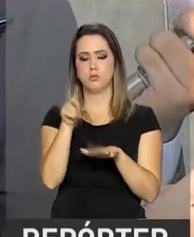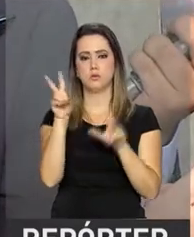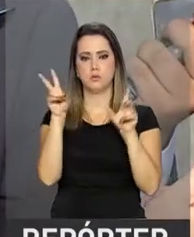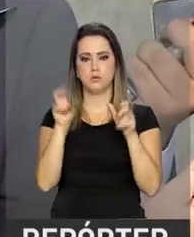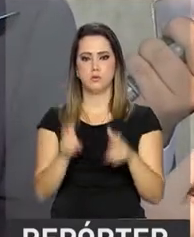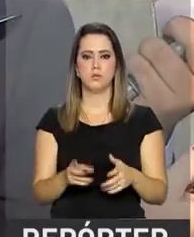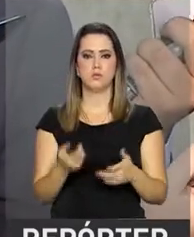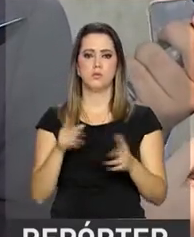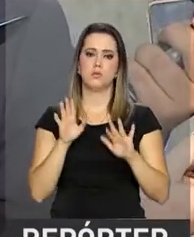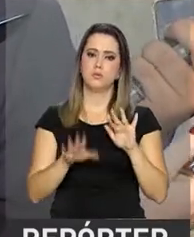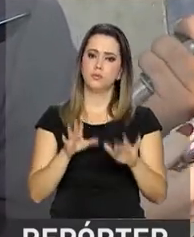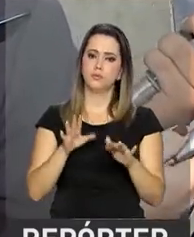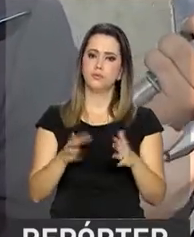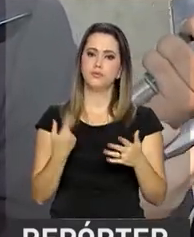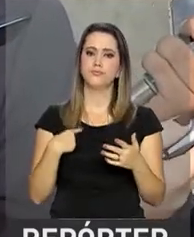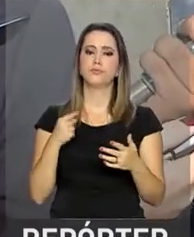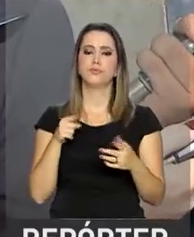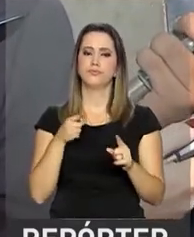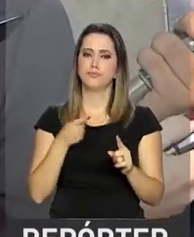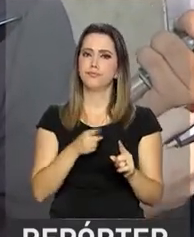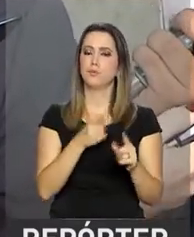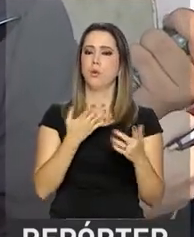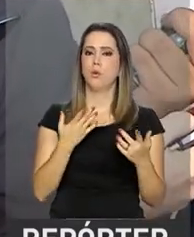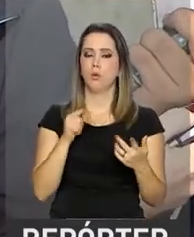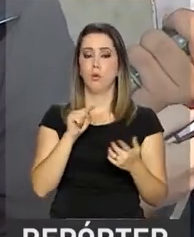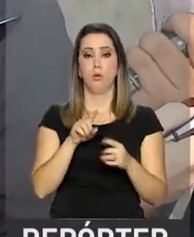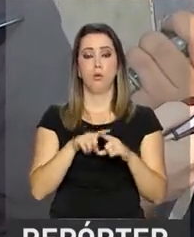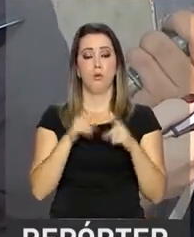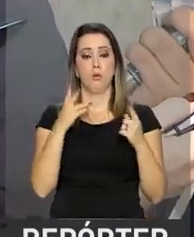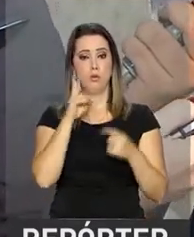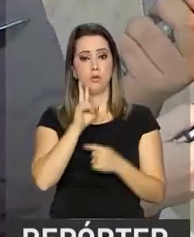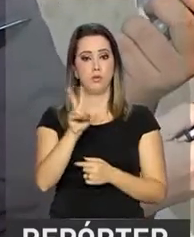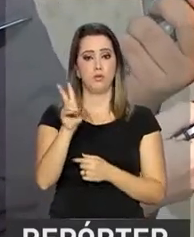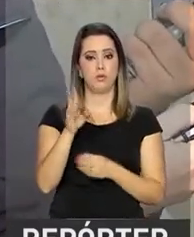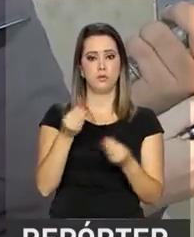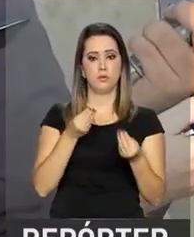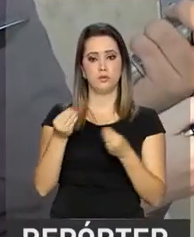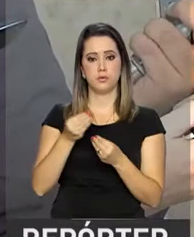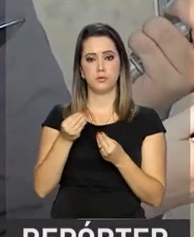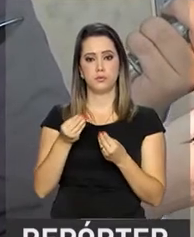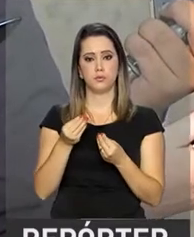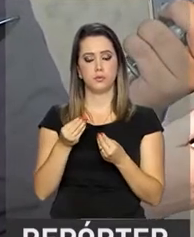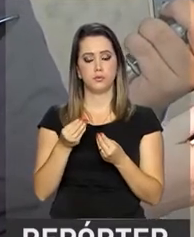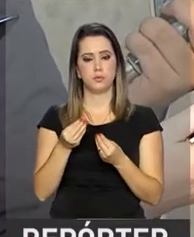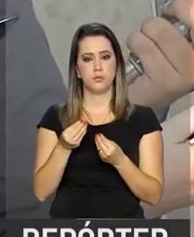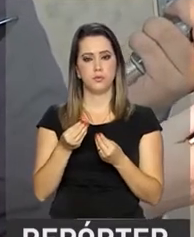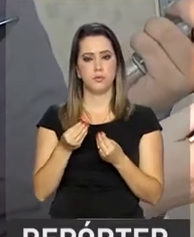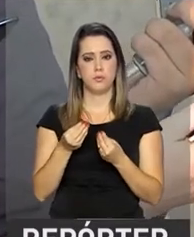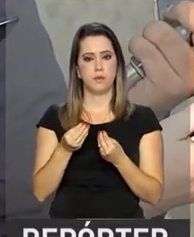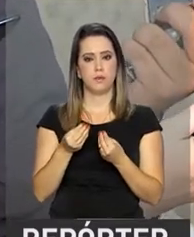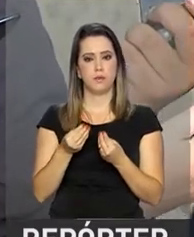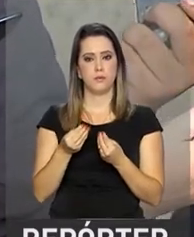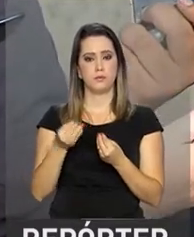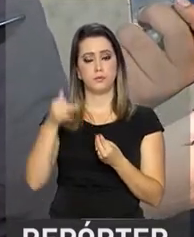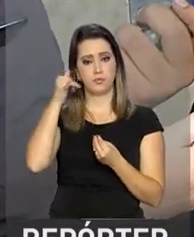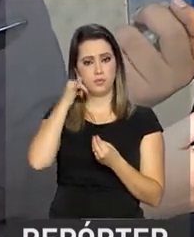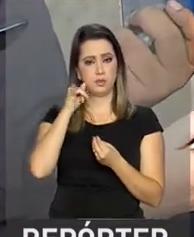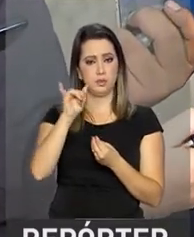assunto. Claro que de forma intencional. Eu vejo que o combate, né, à